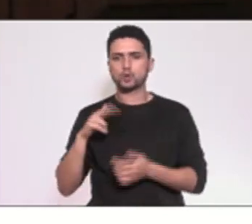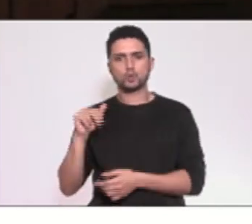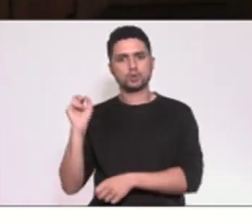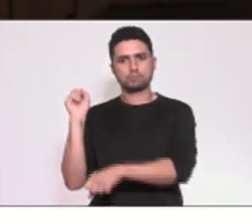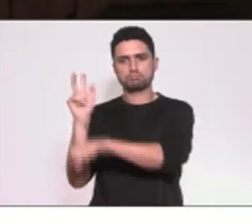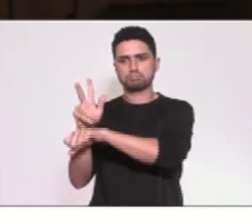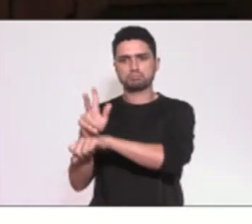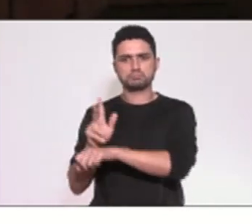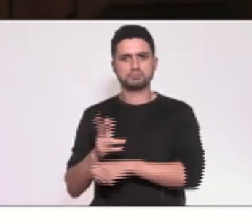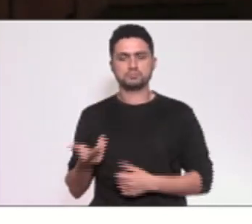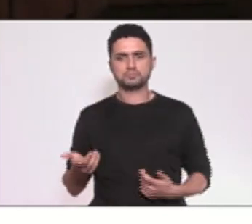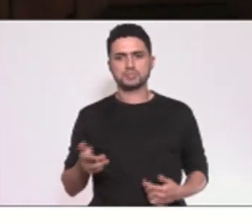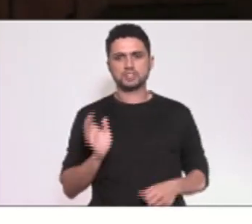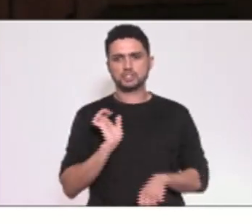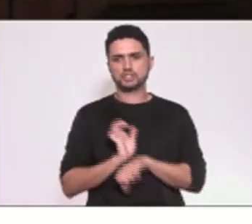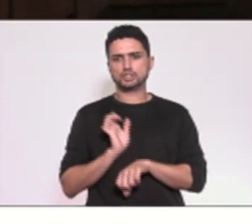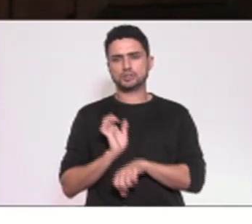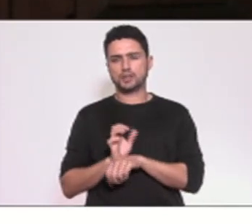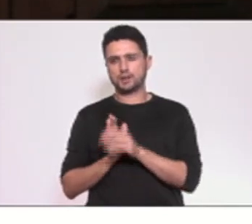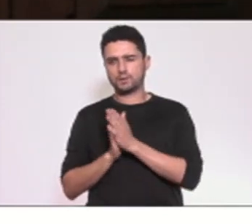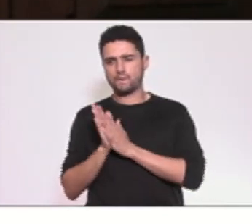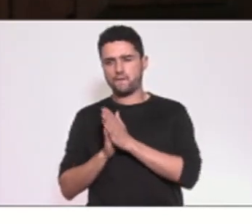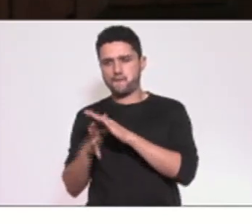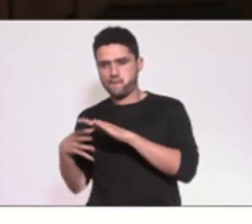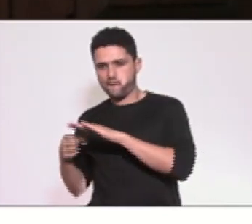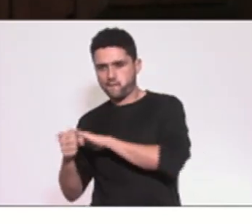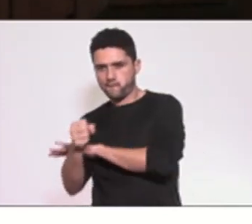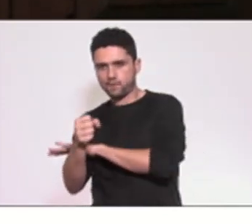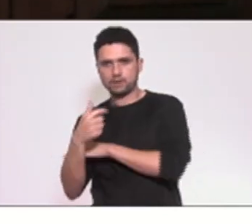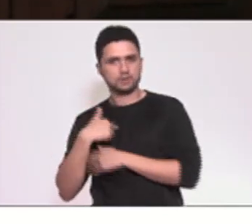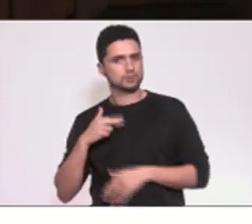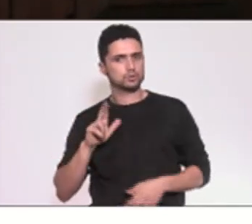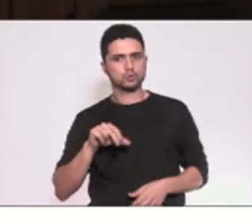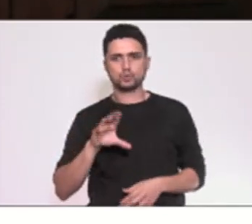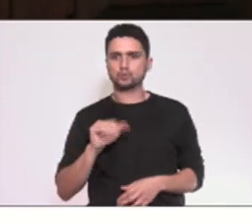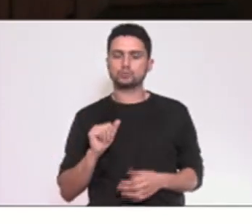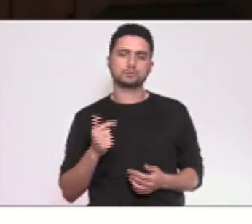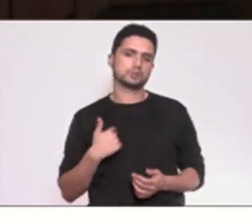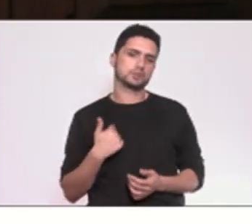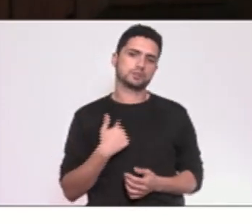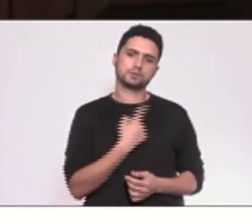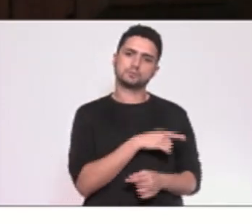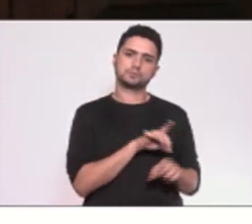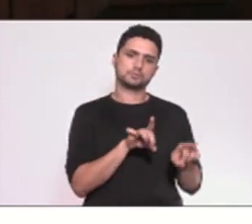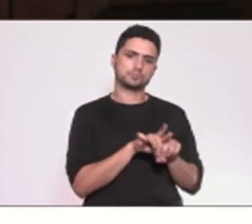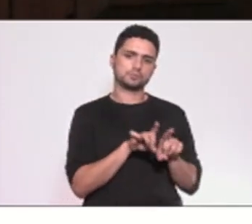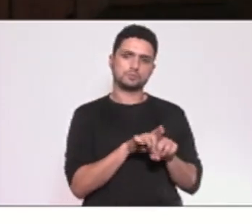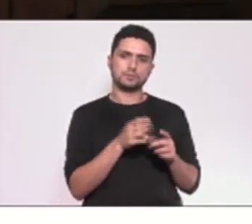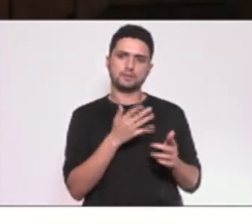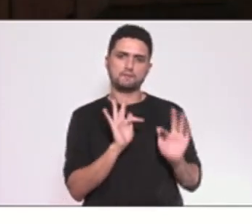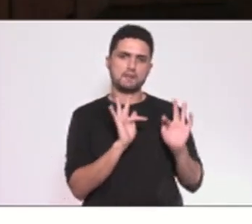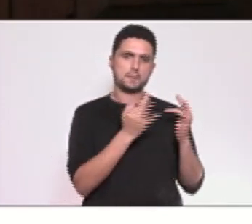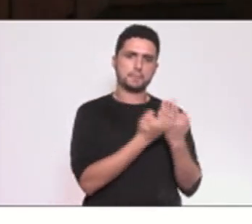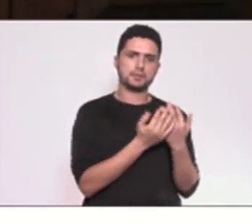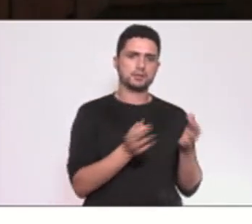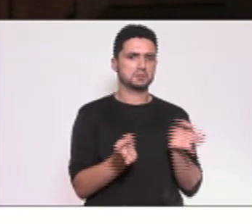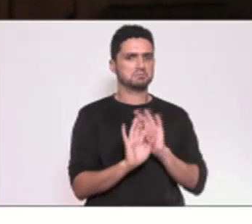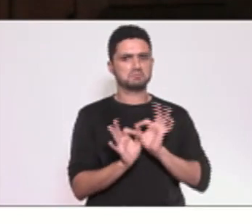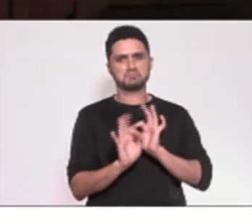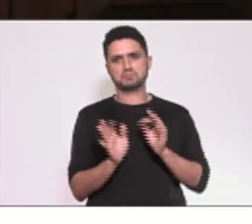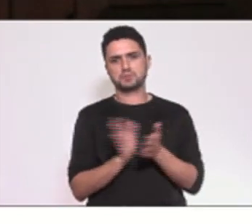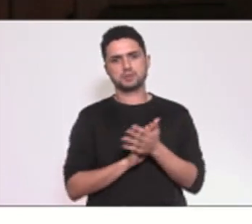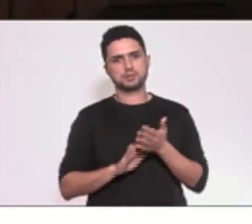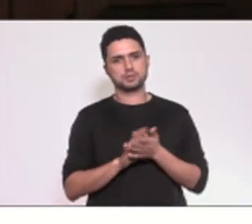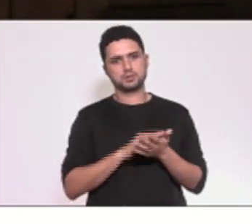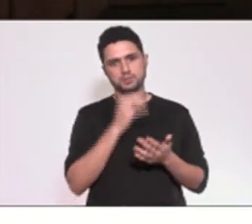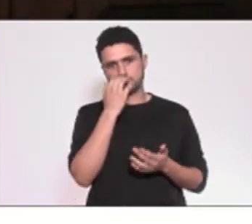Estado, no governo passado, onde esses deputados estavam aqui. Nem eu e nem nenhum parente meu.